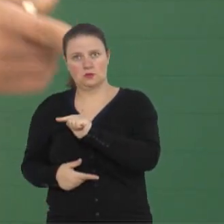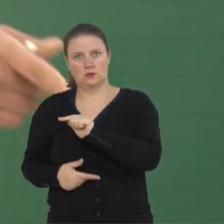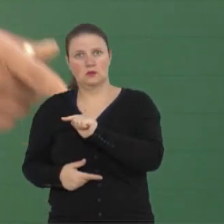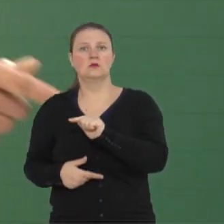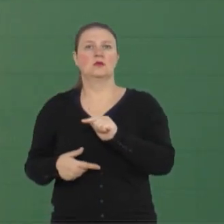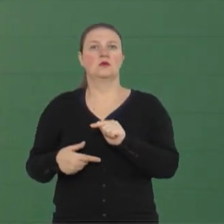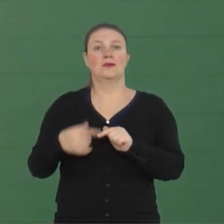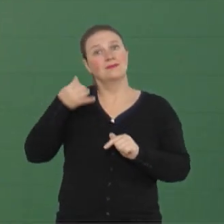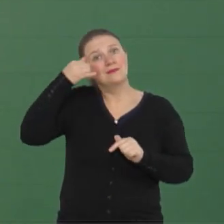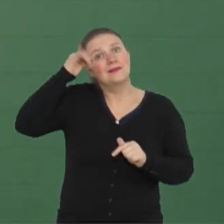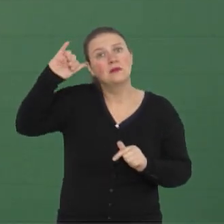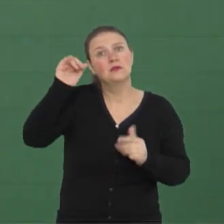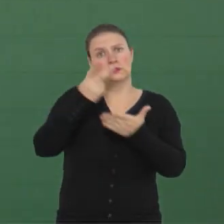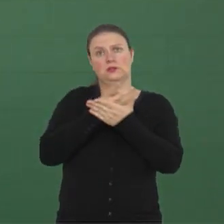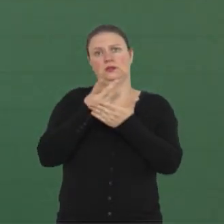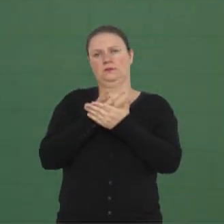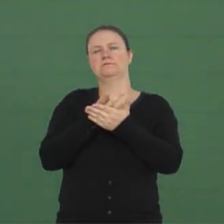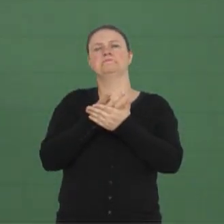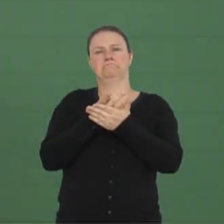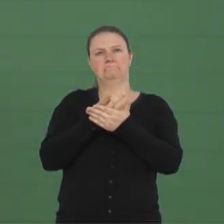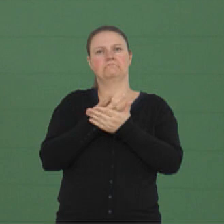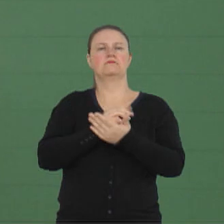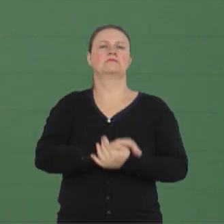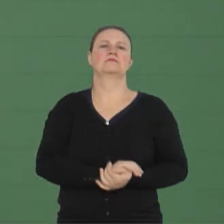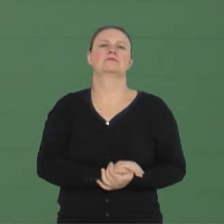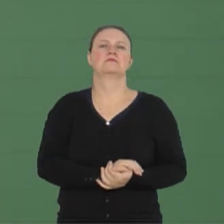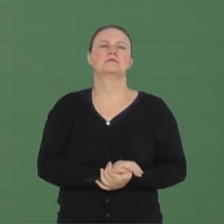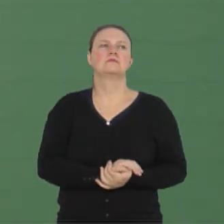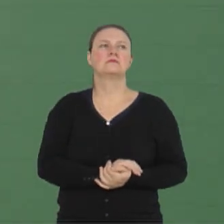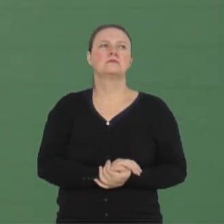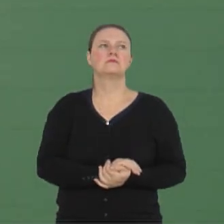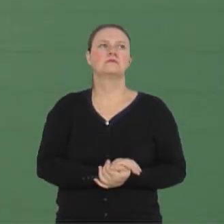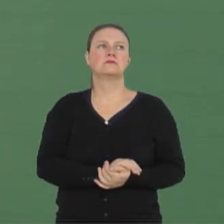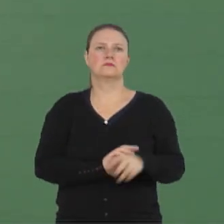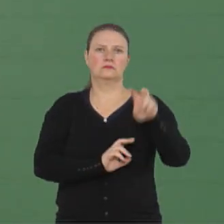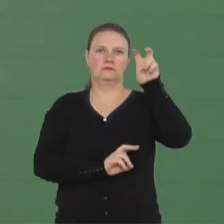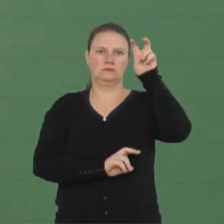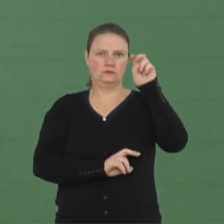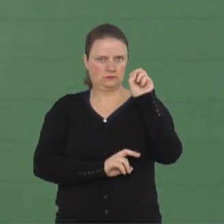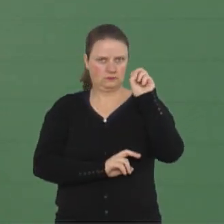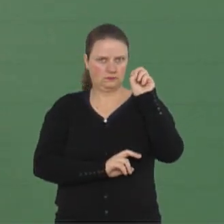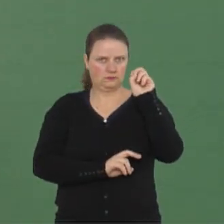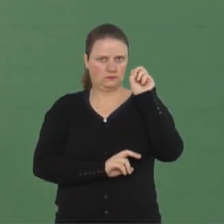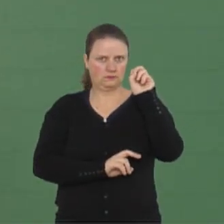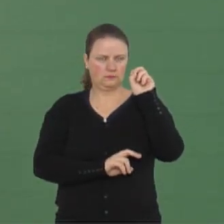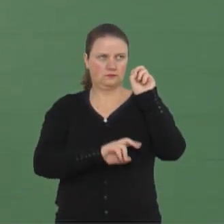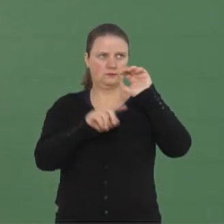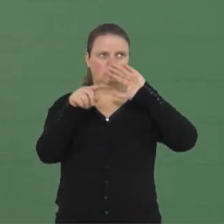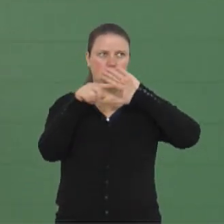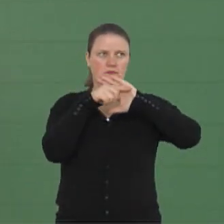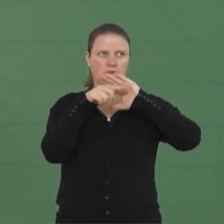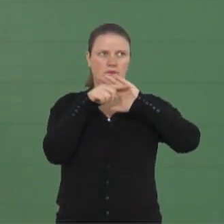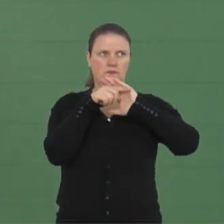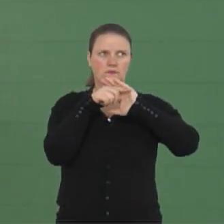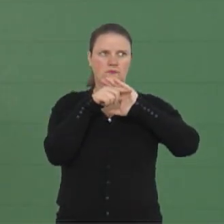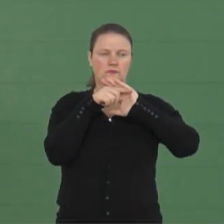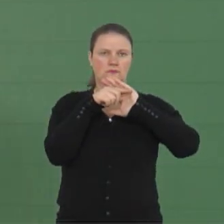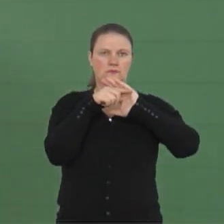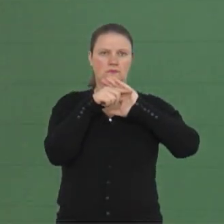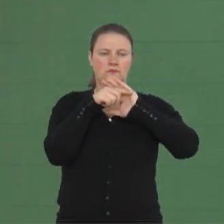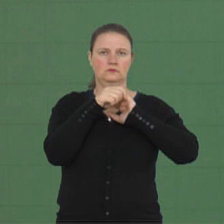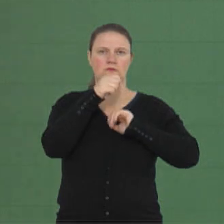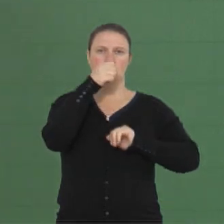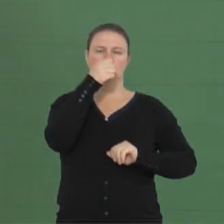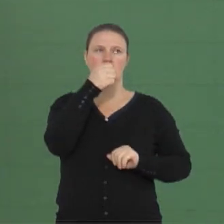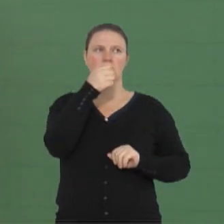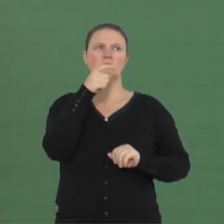haja erro ali na frente, ok? Prestando atenção, então, eu tenho 50 menos, abre